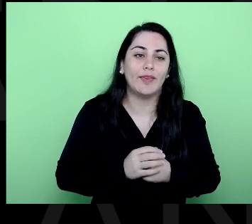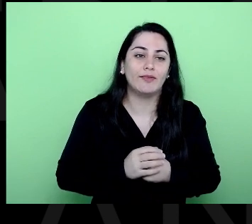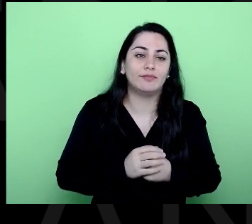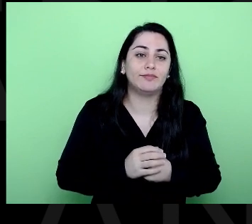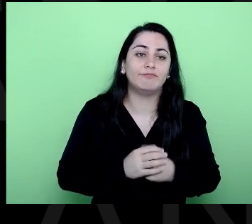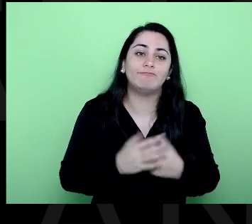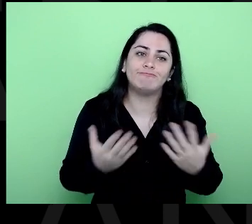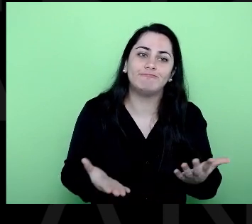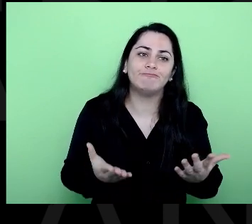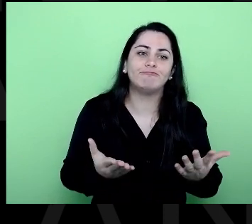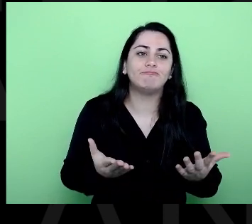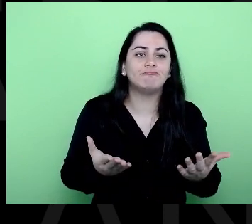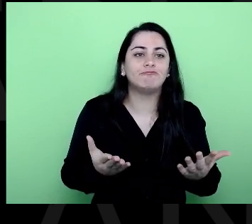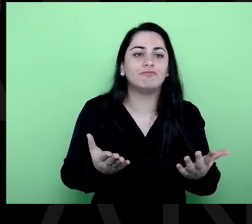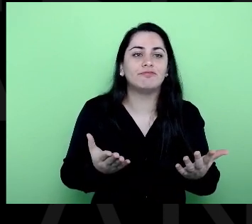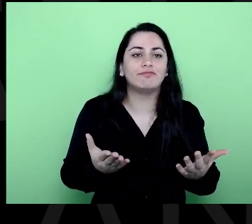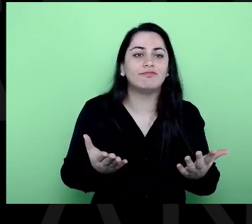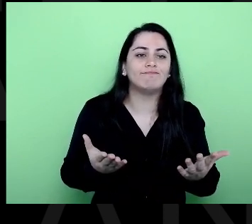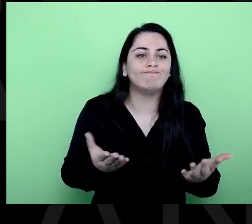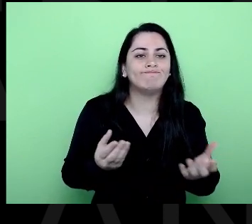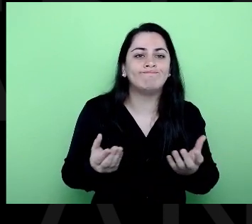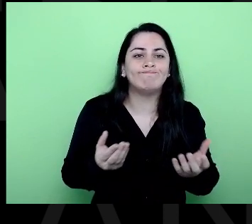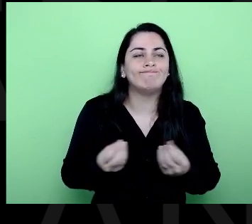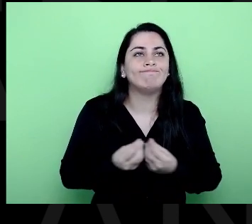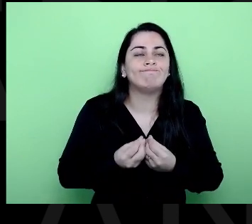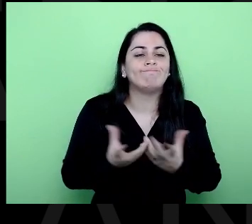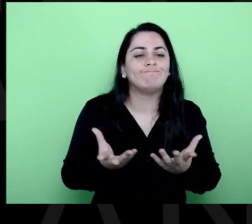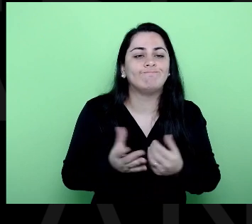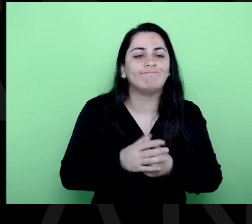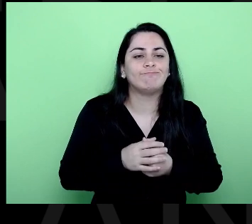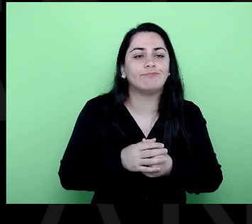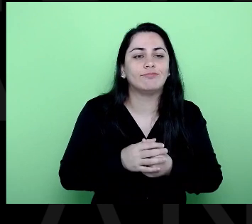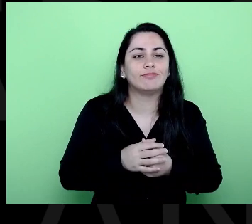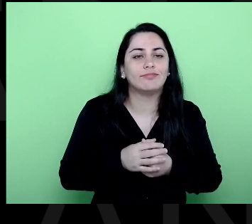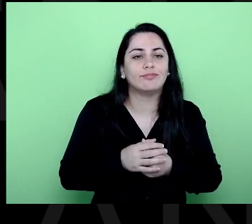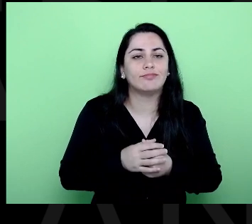Por ela, não, ela nunca teve.